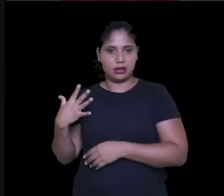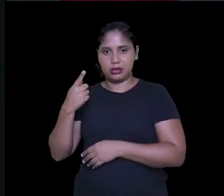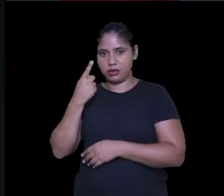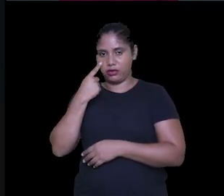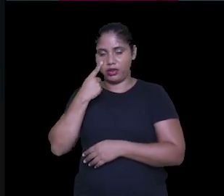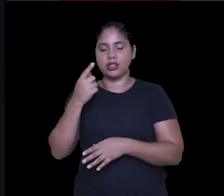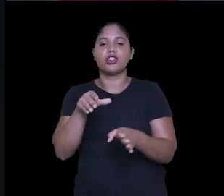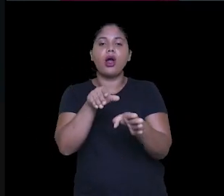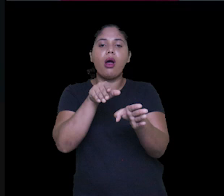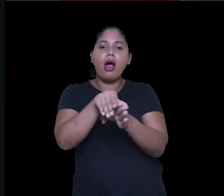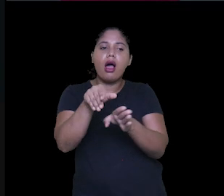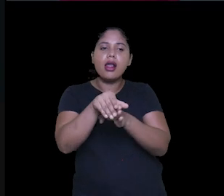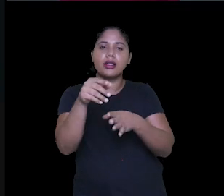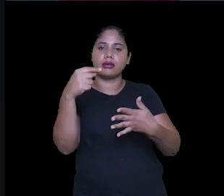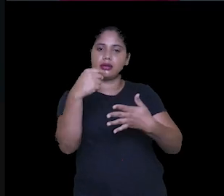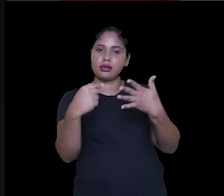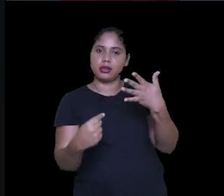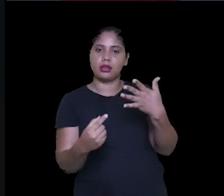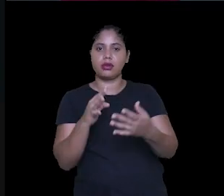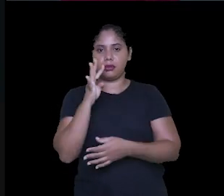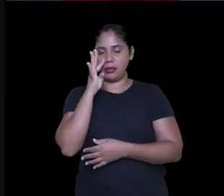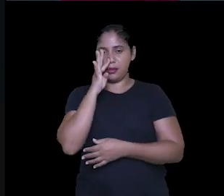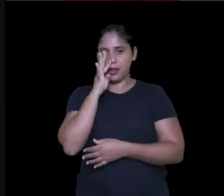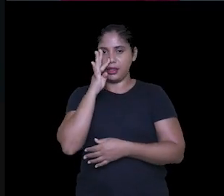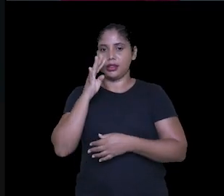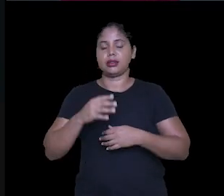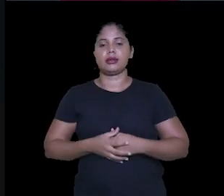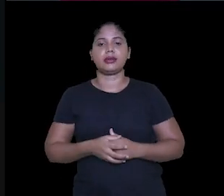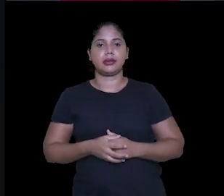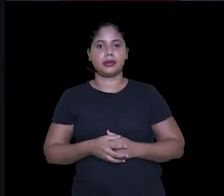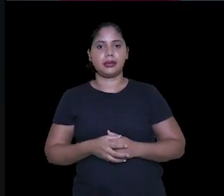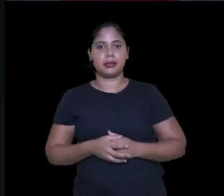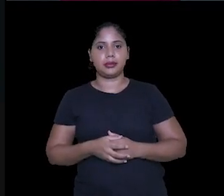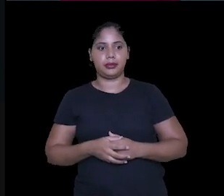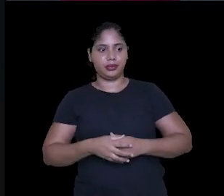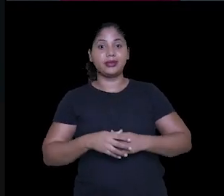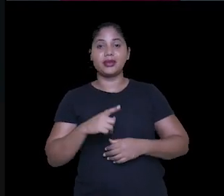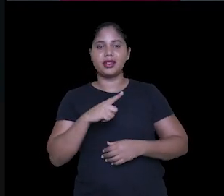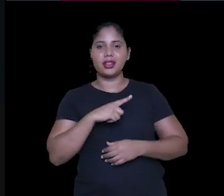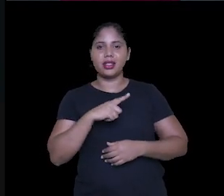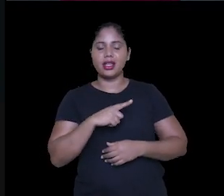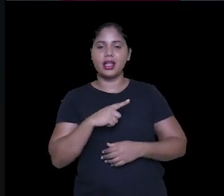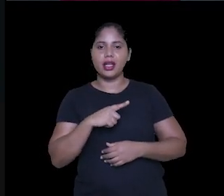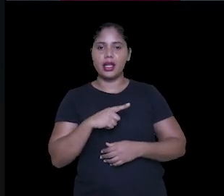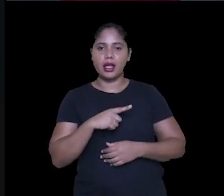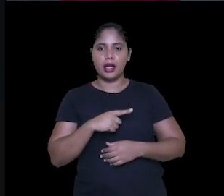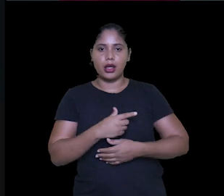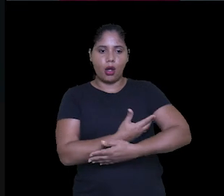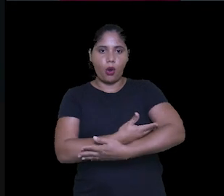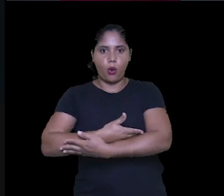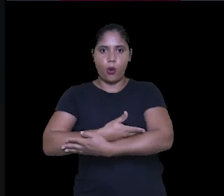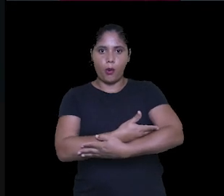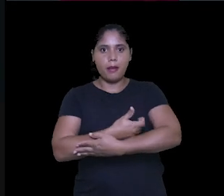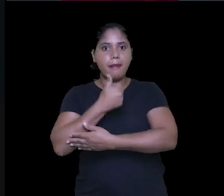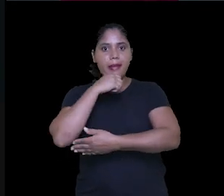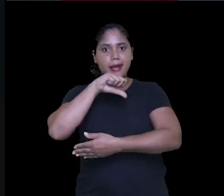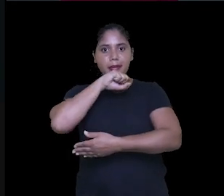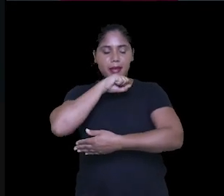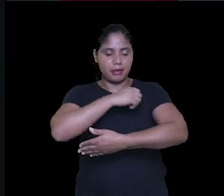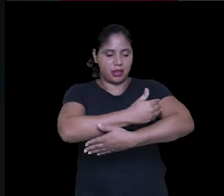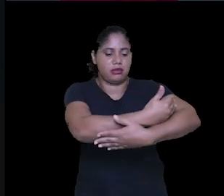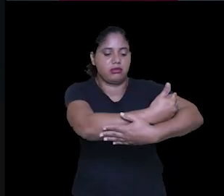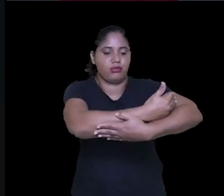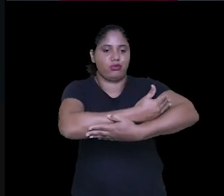com frequência para não estimular na produção de mais leites. Então, quanto mais ela ordenha, mais o corpo